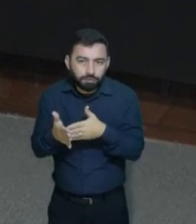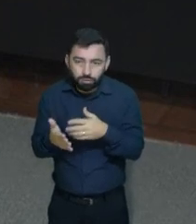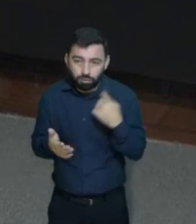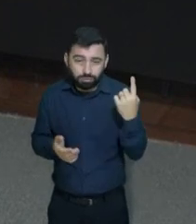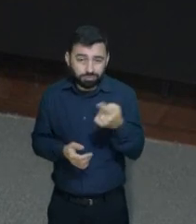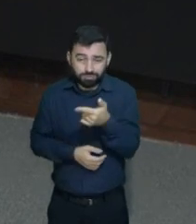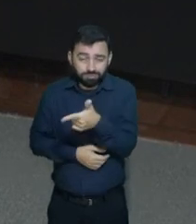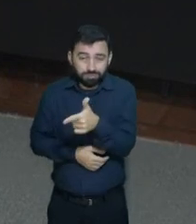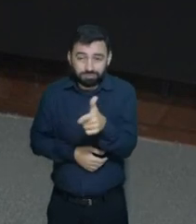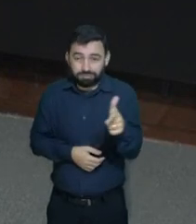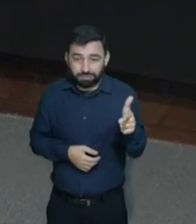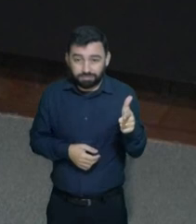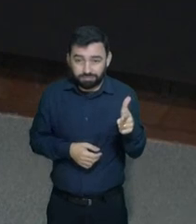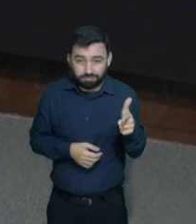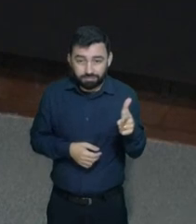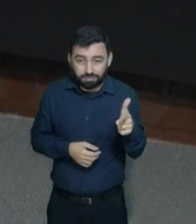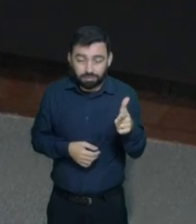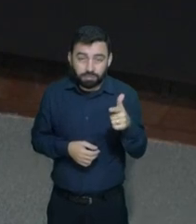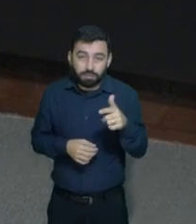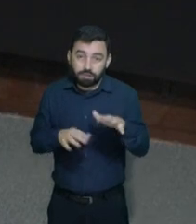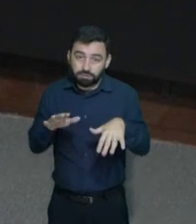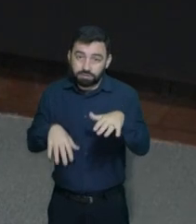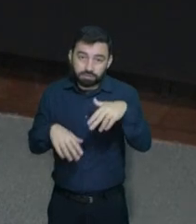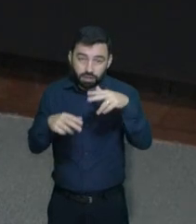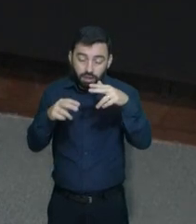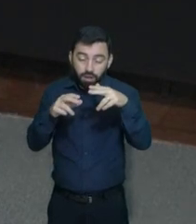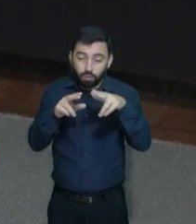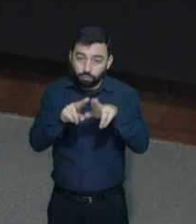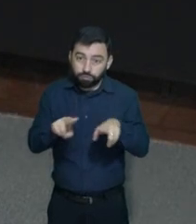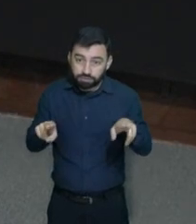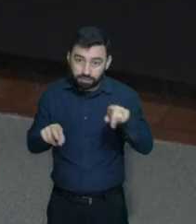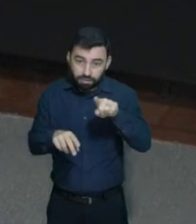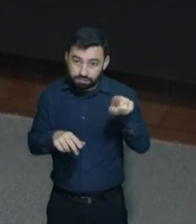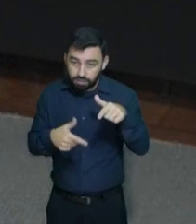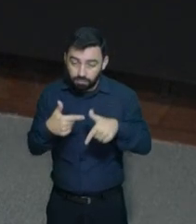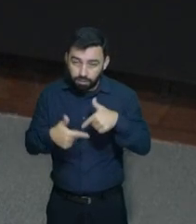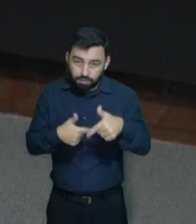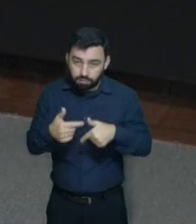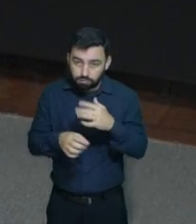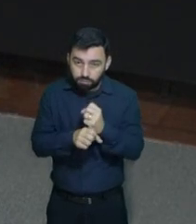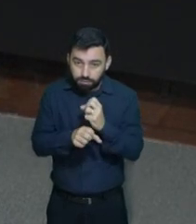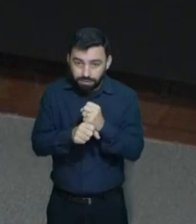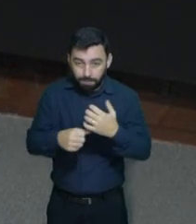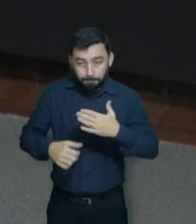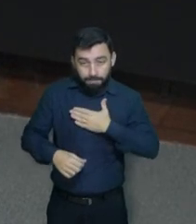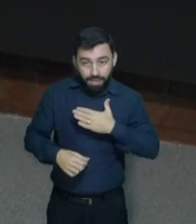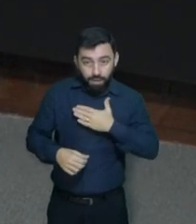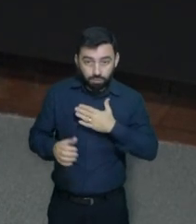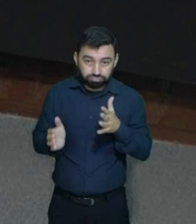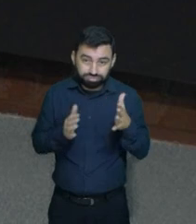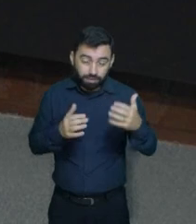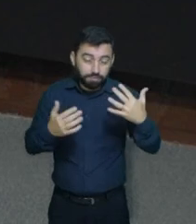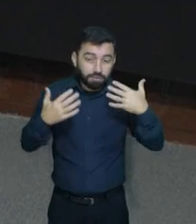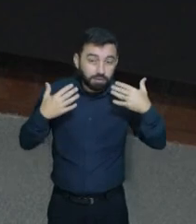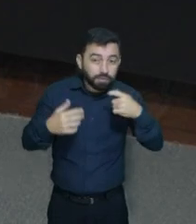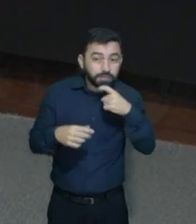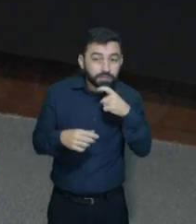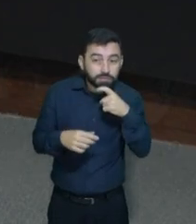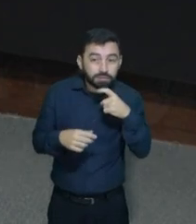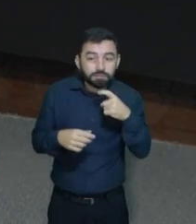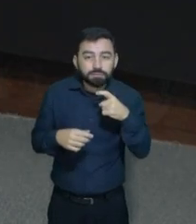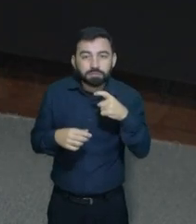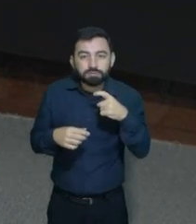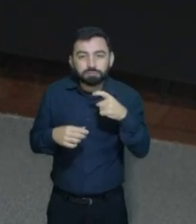não tem esse tipo de... Né? Talvez tenham pessoas na UFSC, que não sei, que trabalhem com isso. Eu trabalho com a parte do clima mesmo. Né?